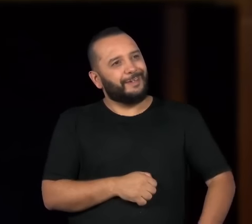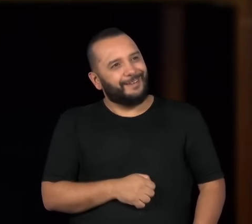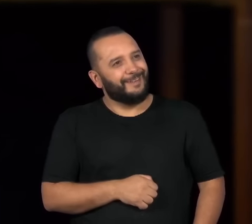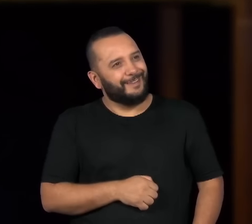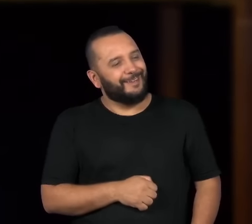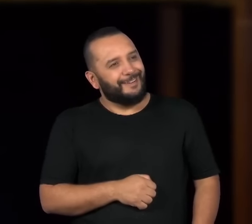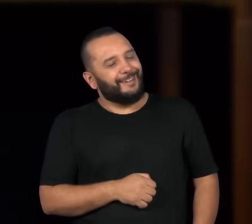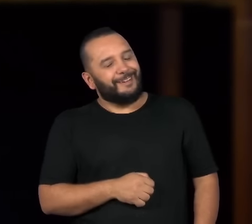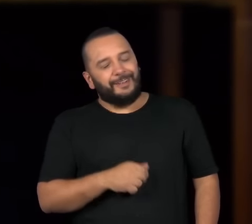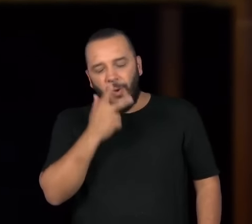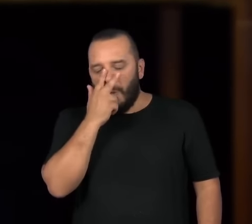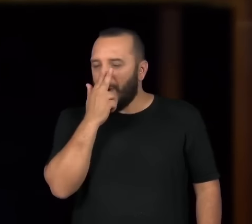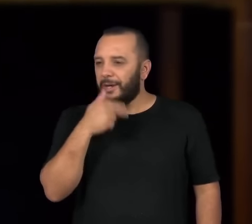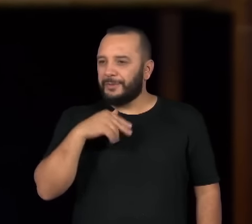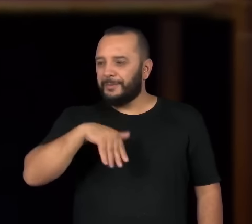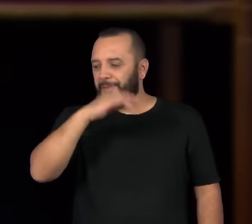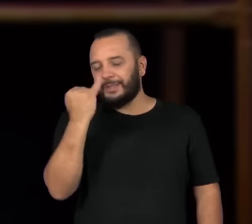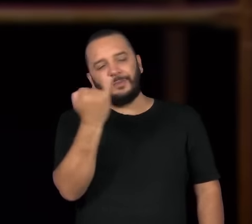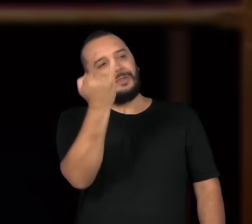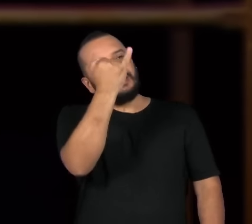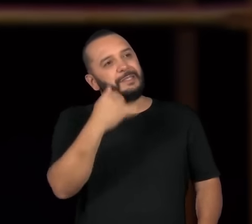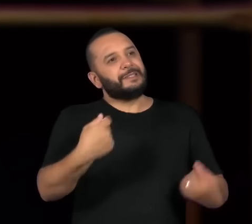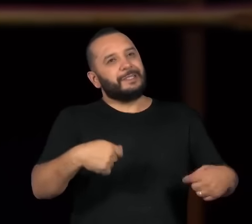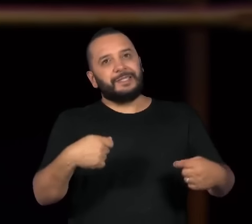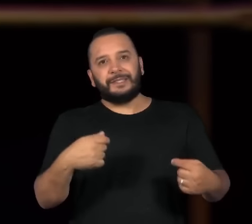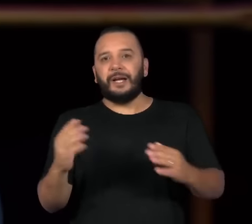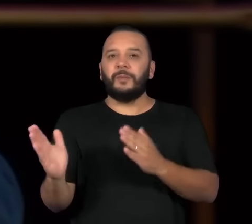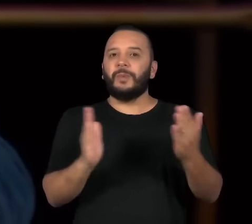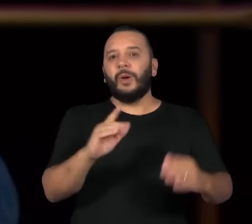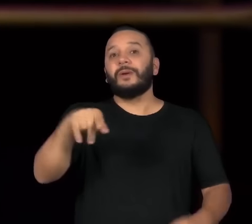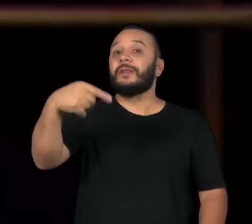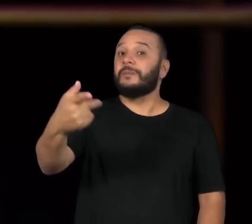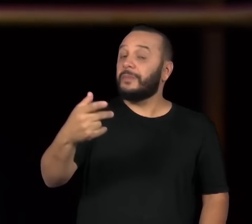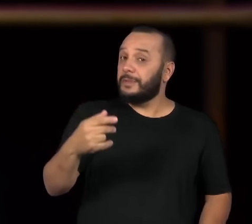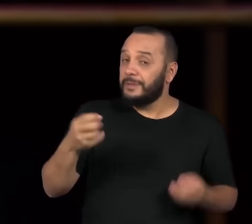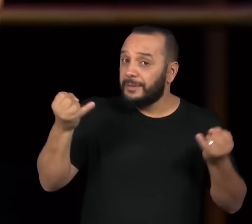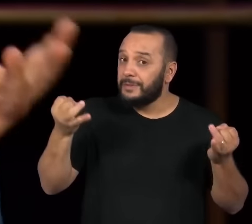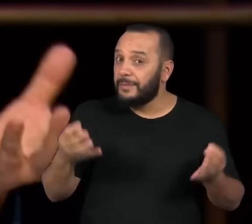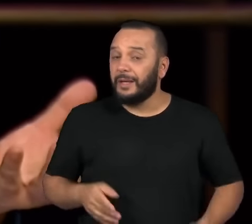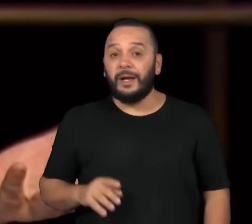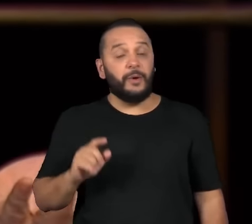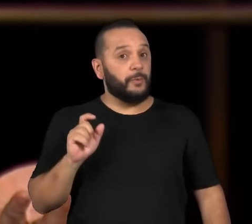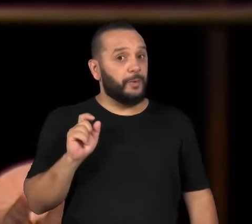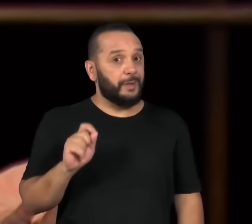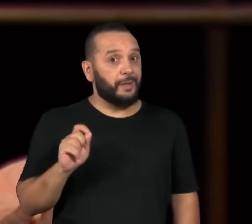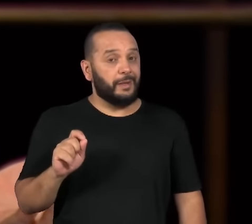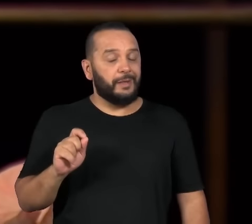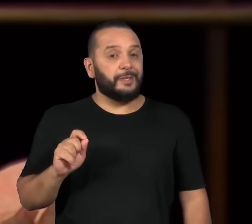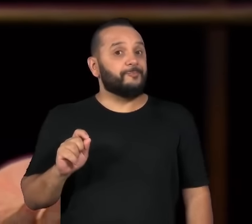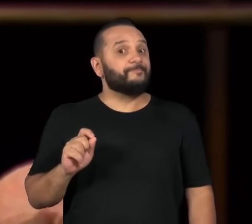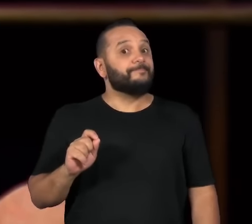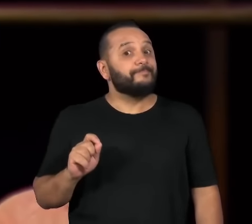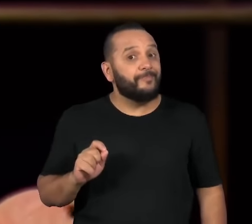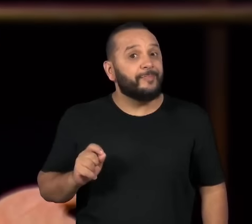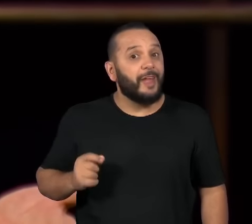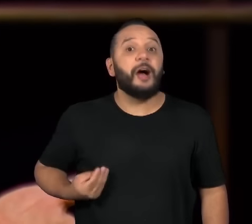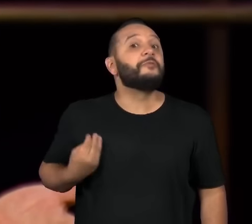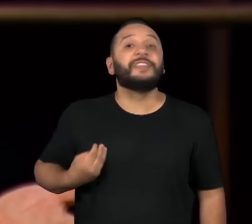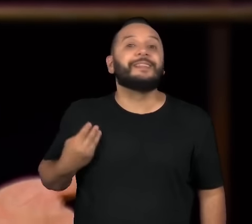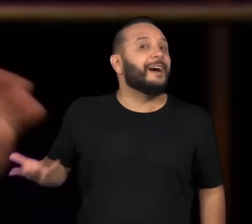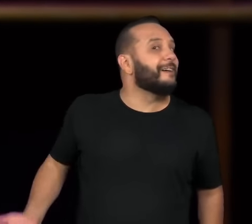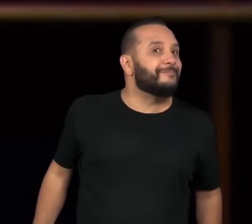mais importante e necessário é o que vem aí no próximo bloco, porque é o outro lado da mesma moeda, a